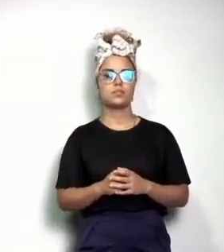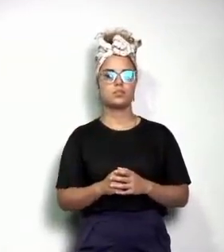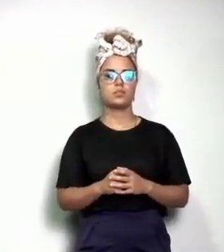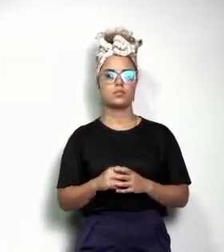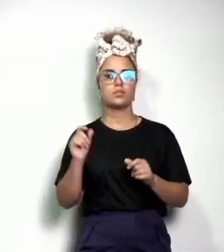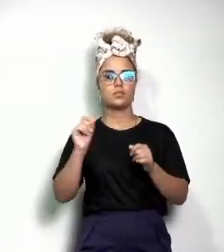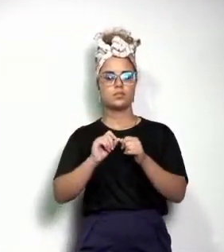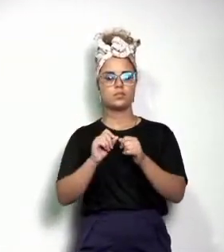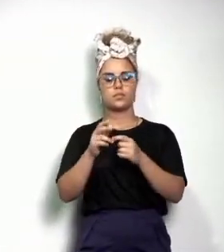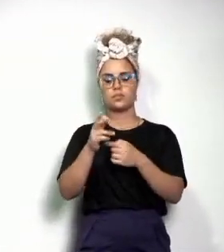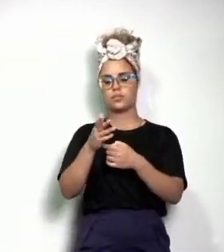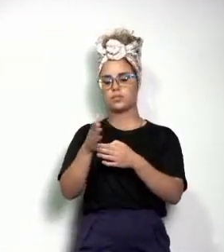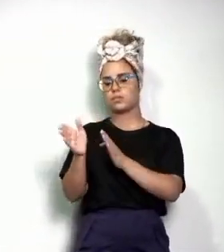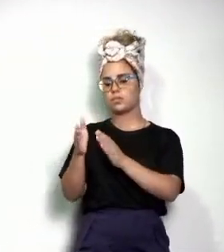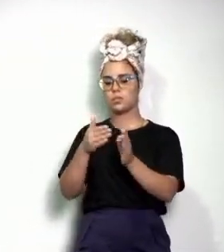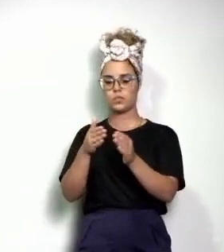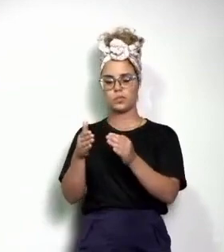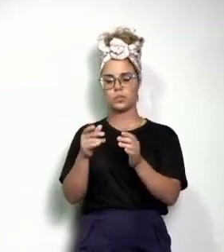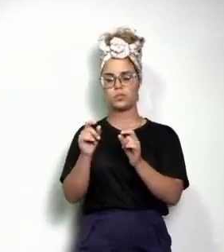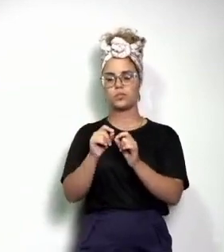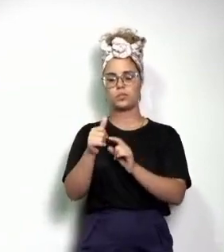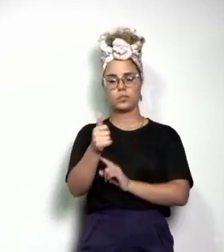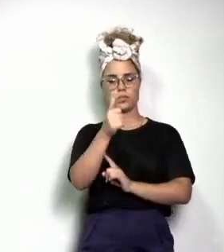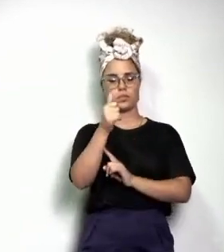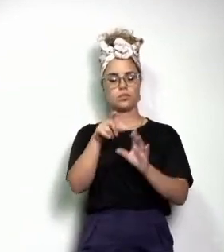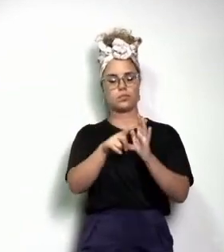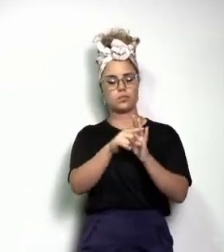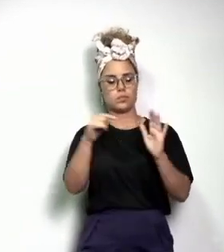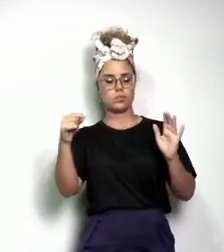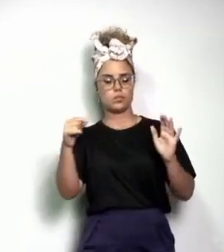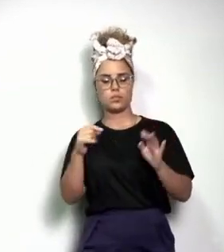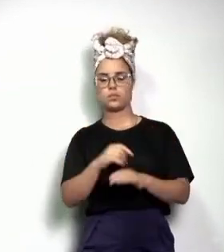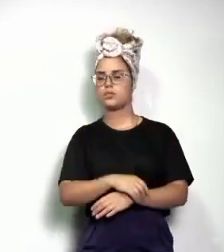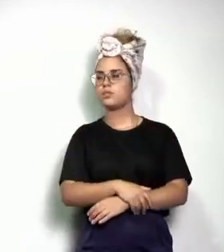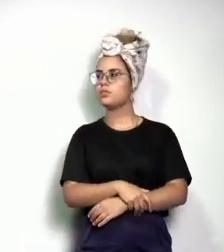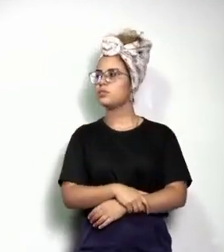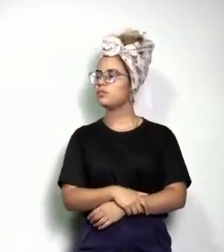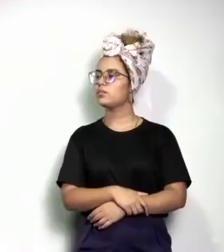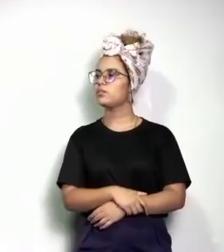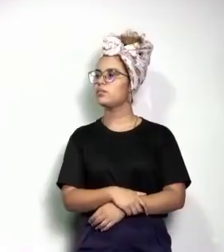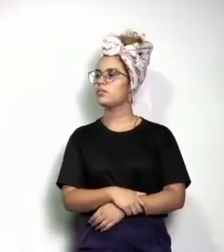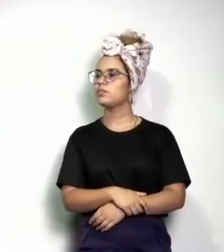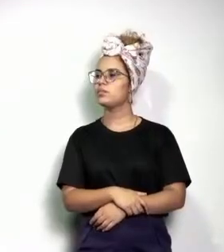cá, provavelmente, que aí fica melhor para você. Isso.